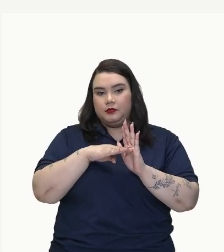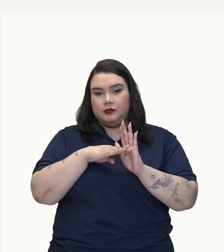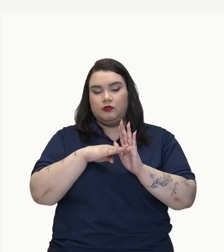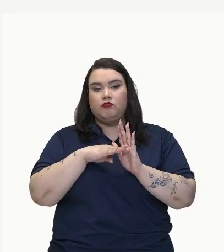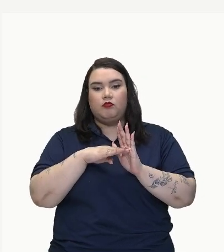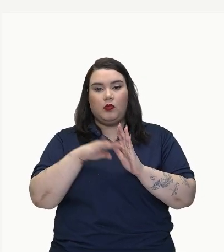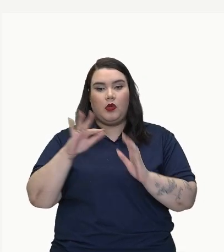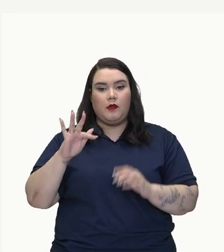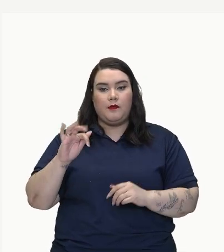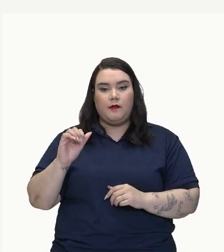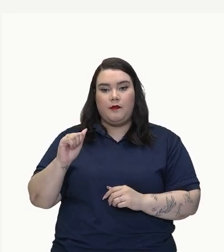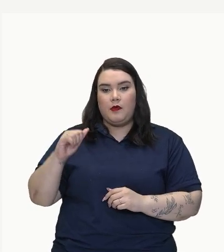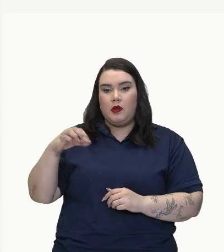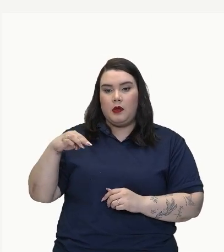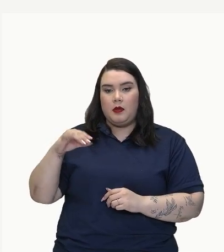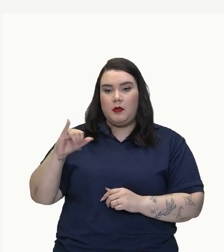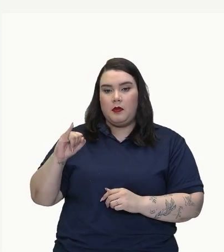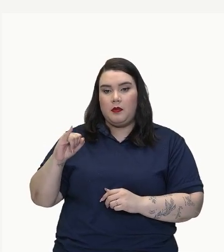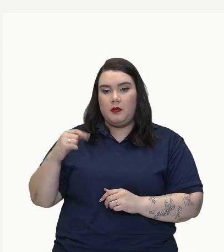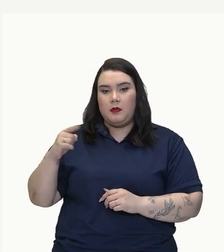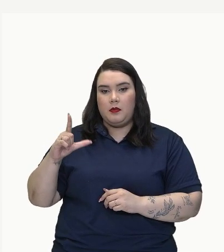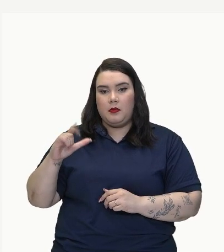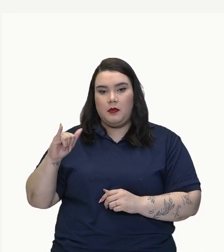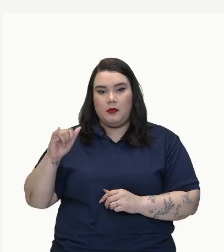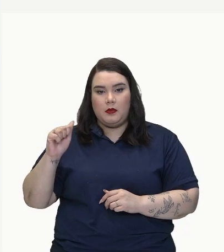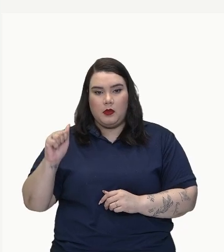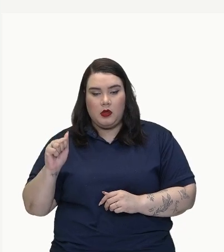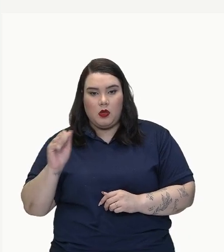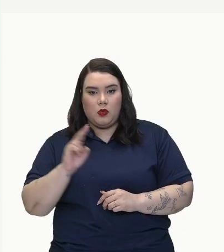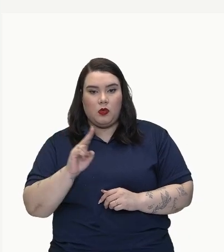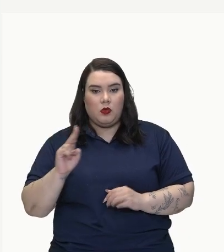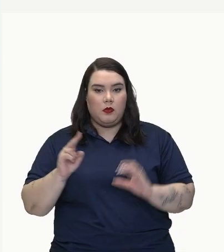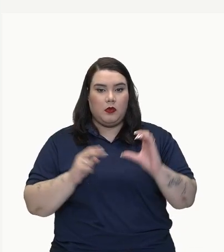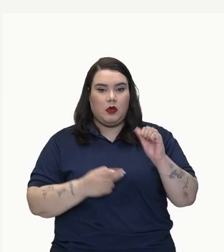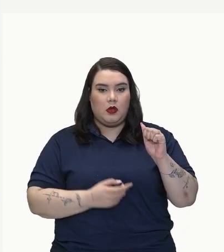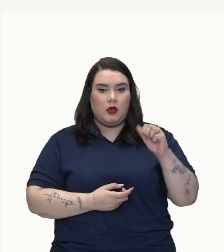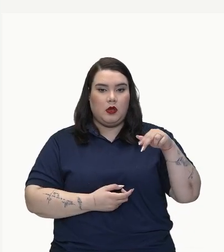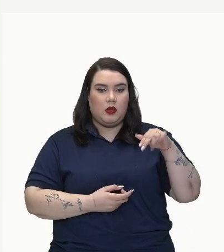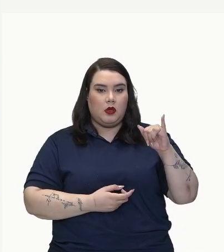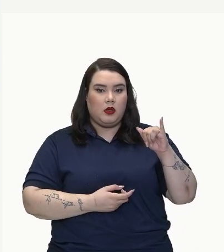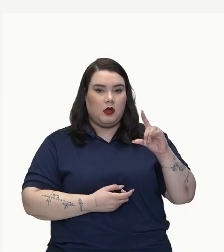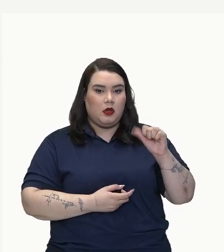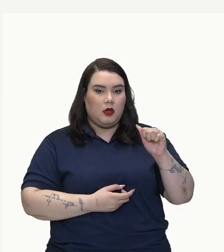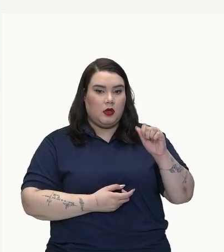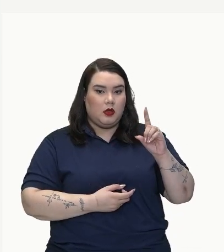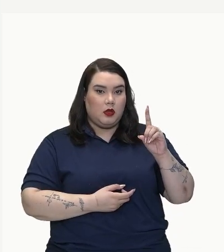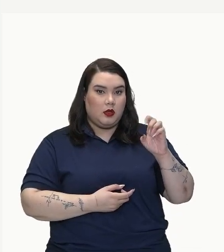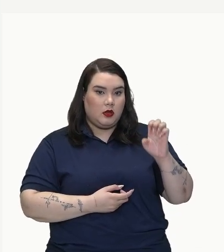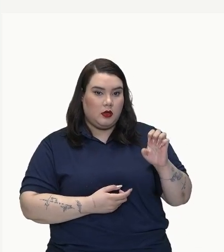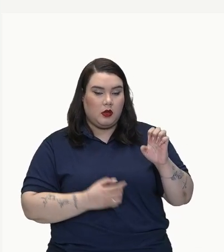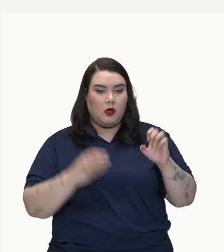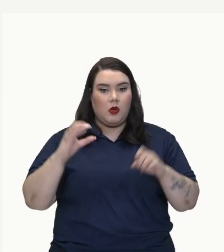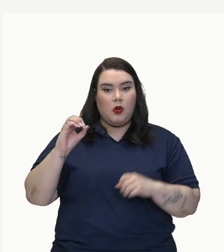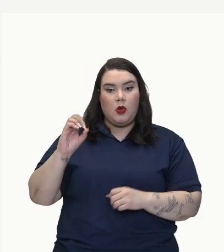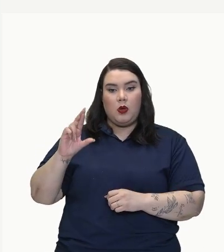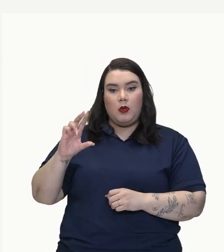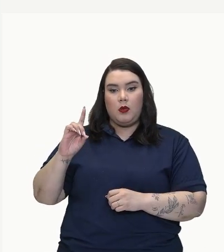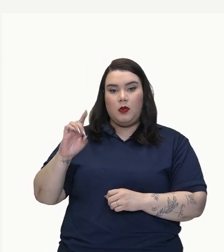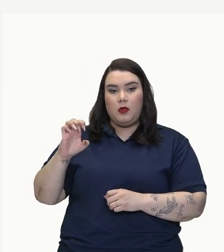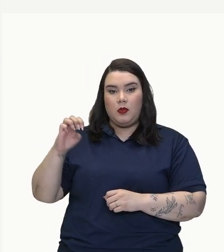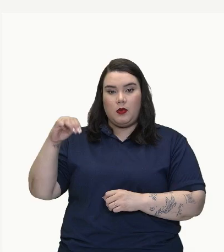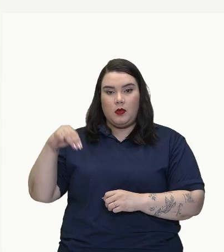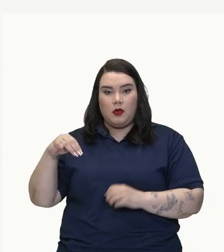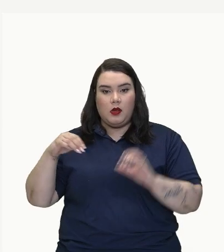vai estar dentro de uma família Canidae, dentro de uma ordem carnívora, dentro de uma classe, que é a